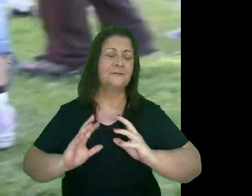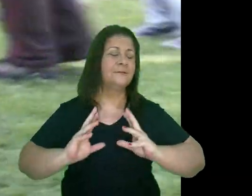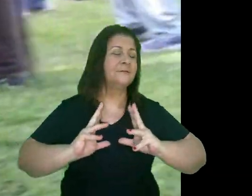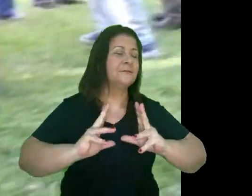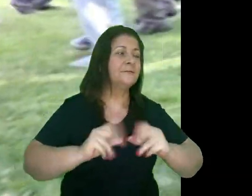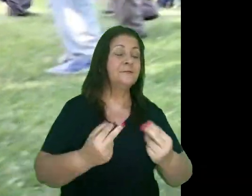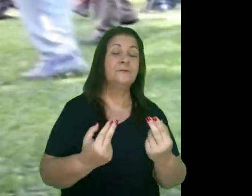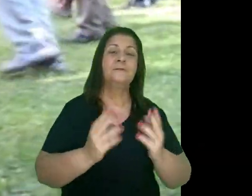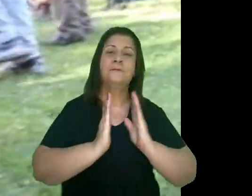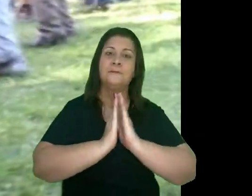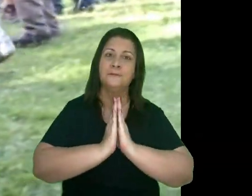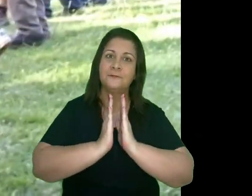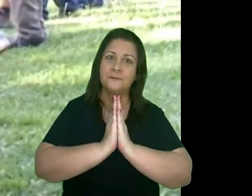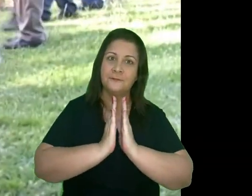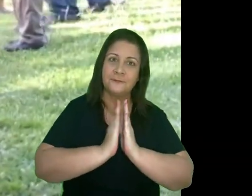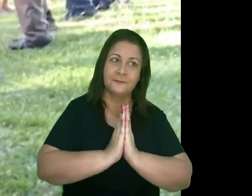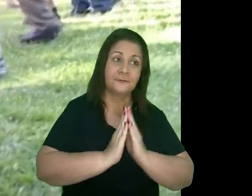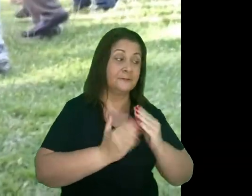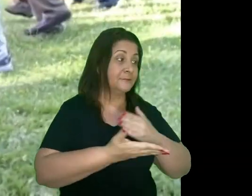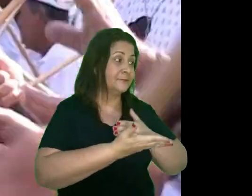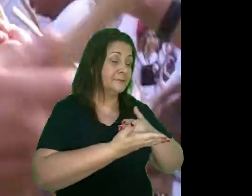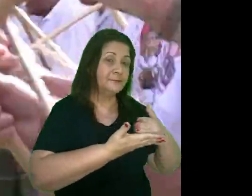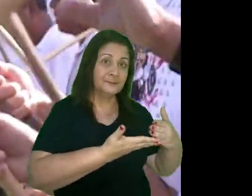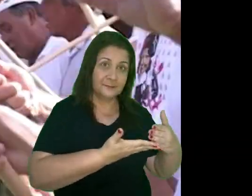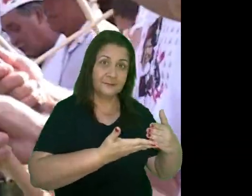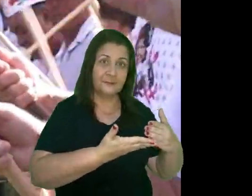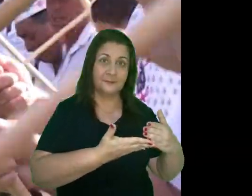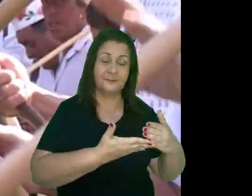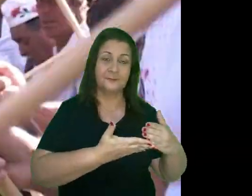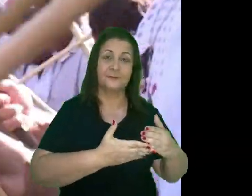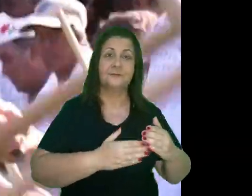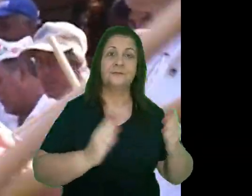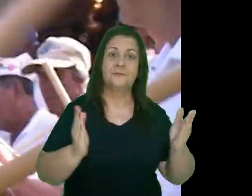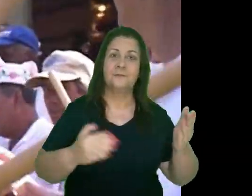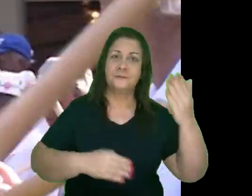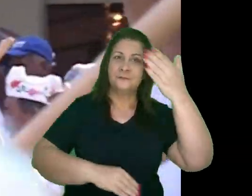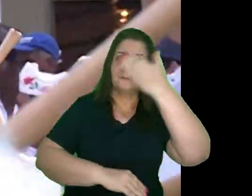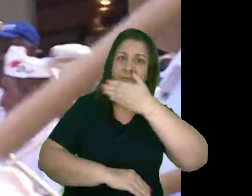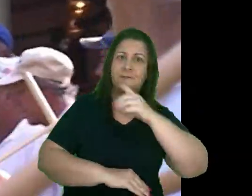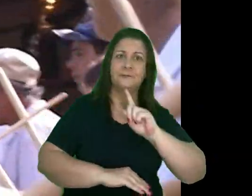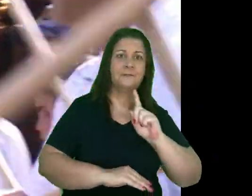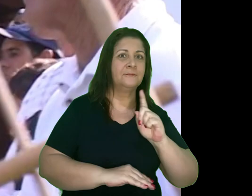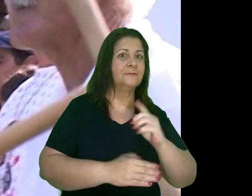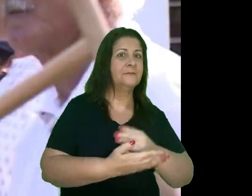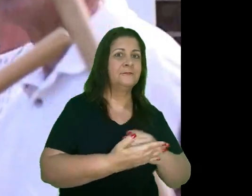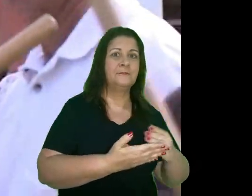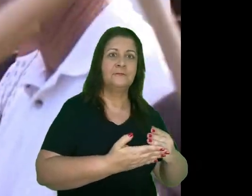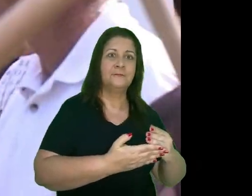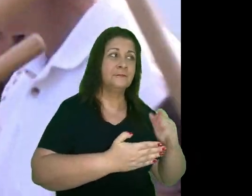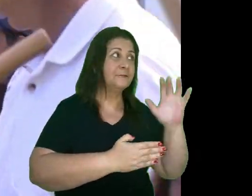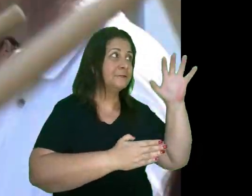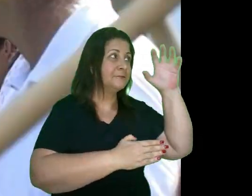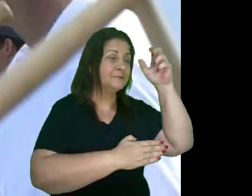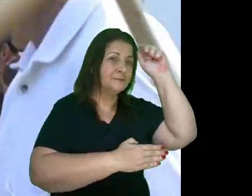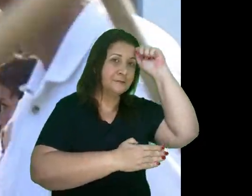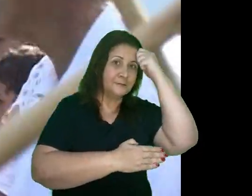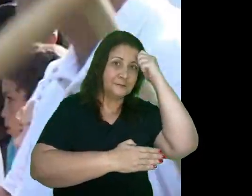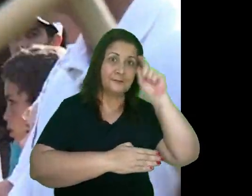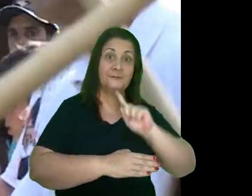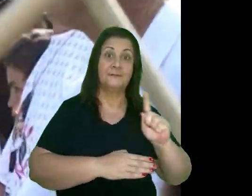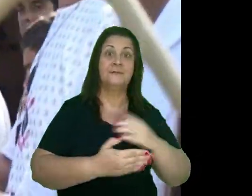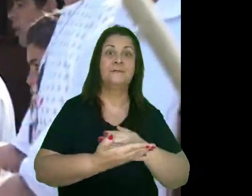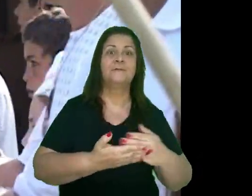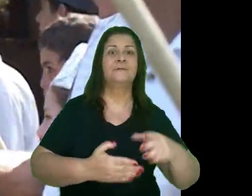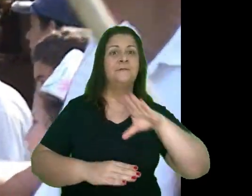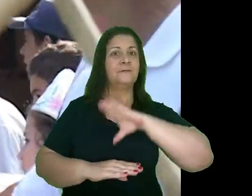tudo como se estivessem rezando. Sua origem, confirmada recentemente, não veio dos negros. Tem origem portuguesa